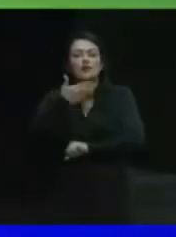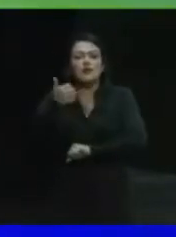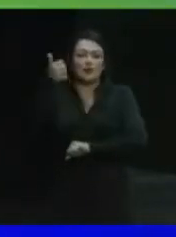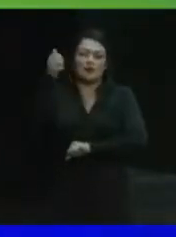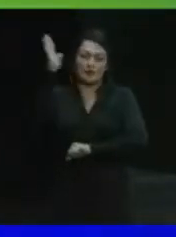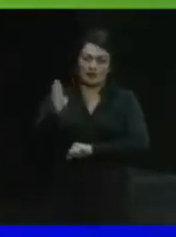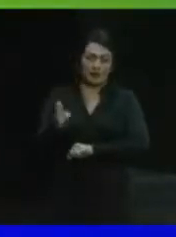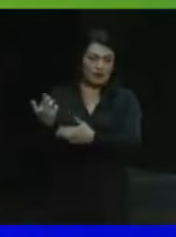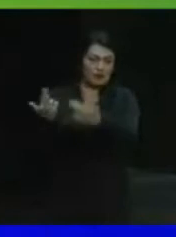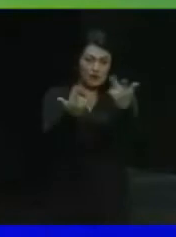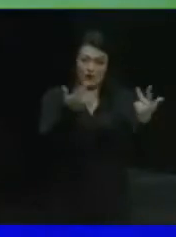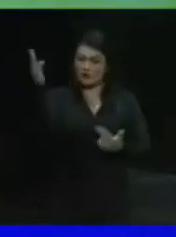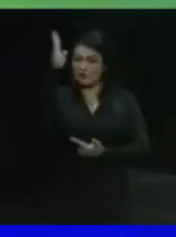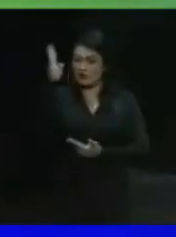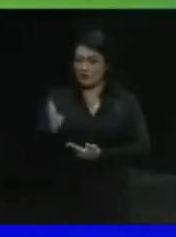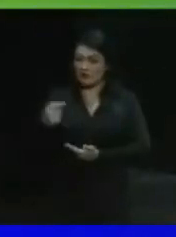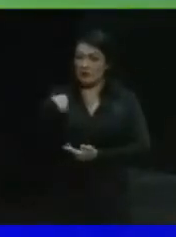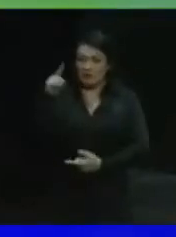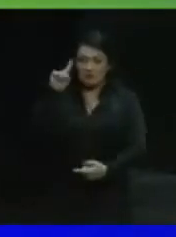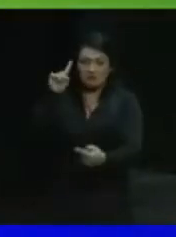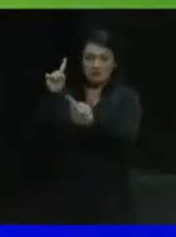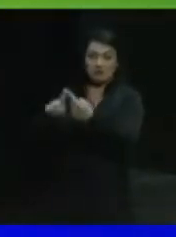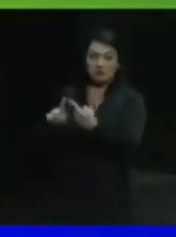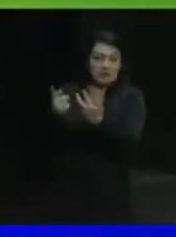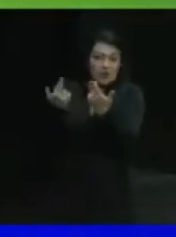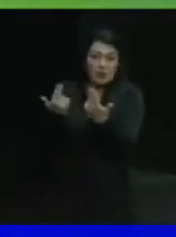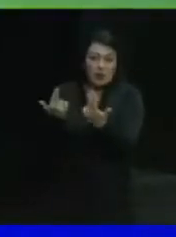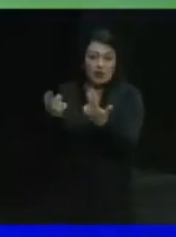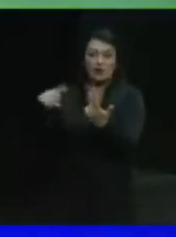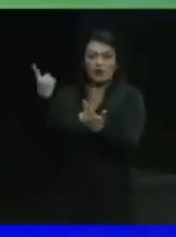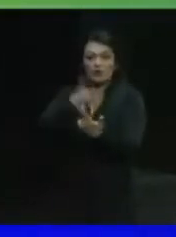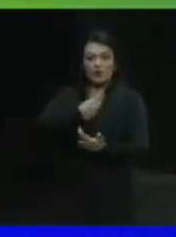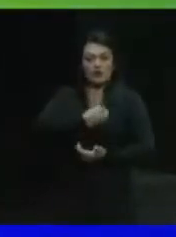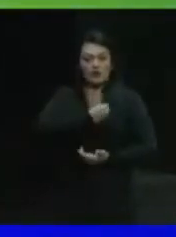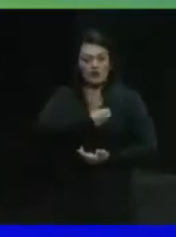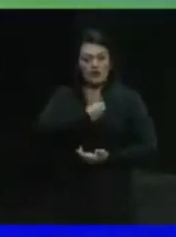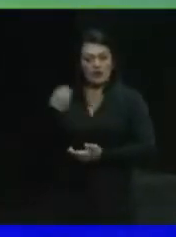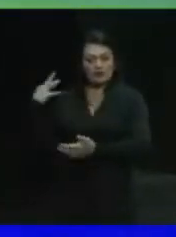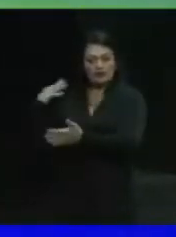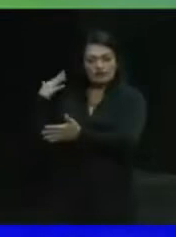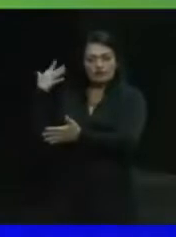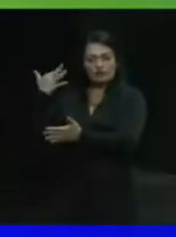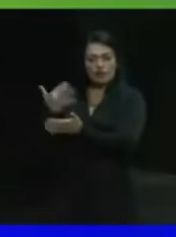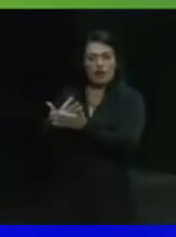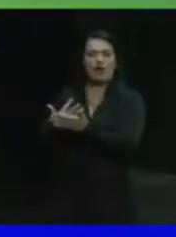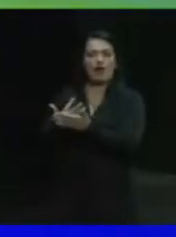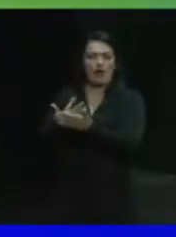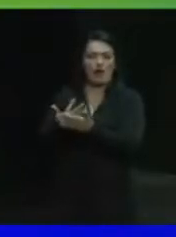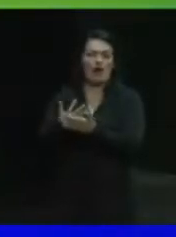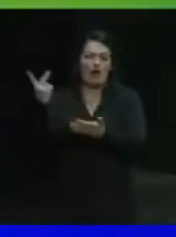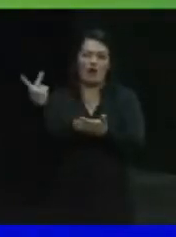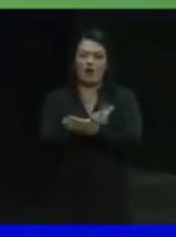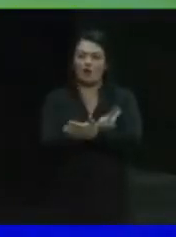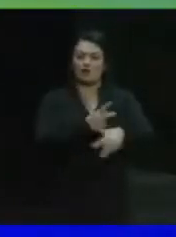todo brasileiro, eu pensava no que nós havíamos presenciado nos últimos anos. Os grandes casos